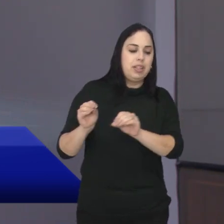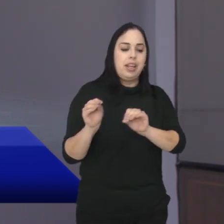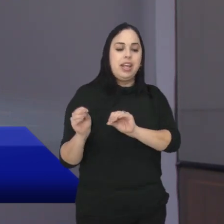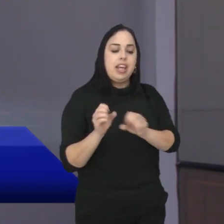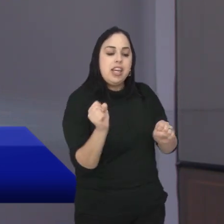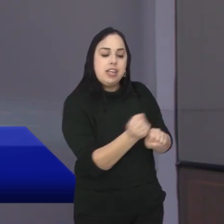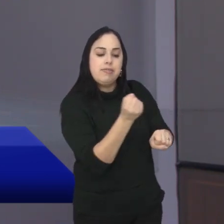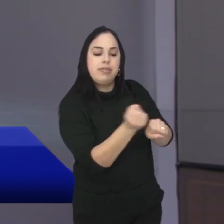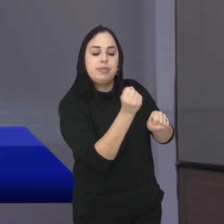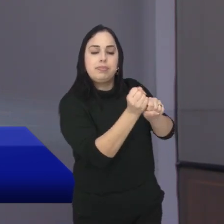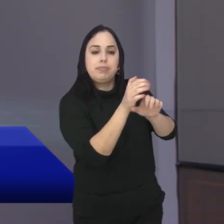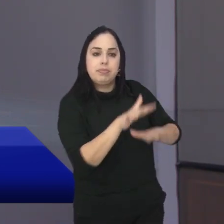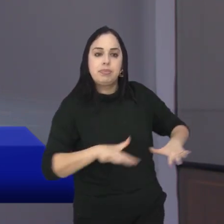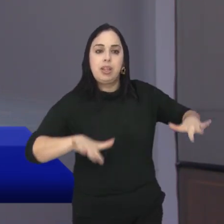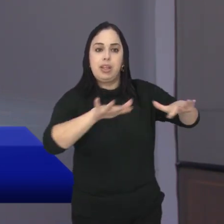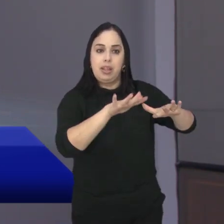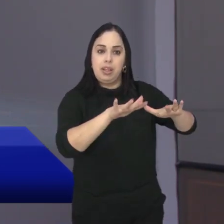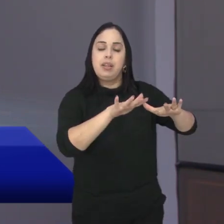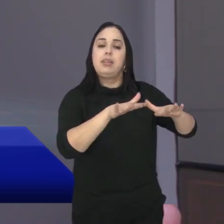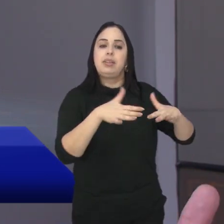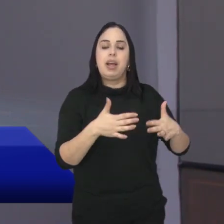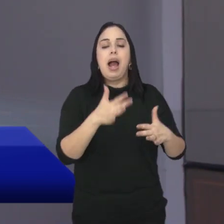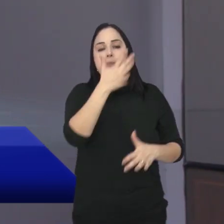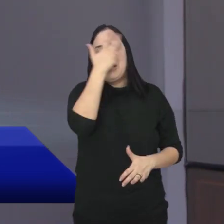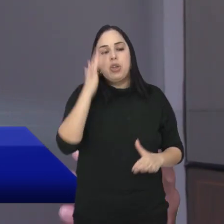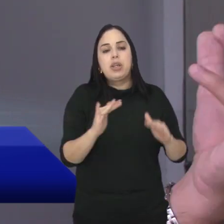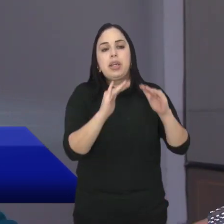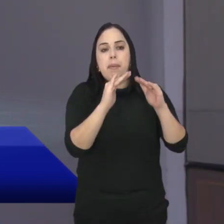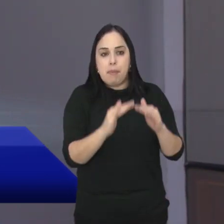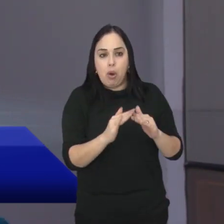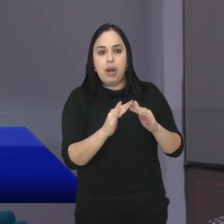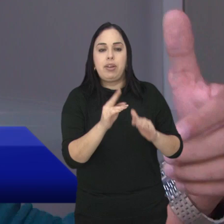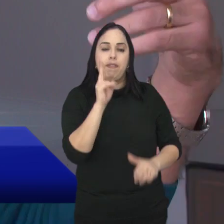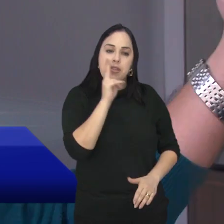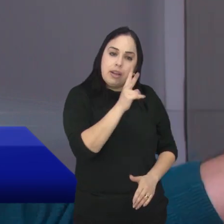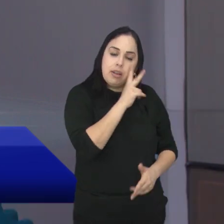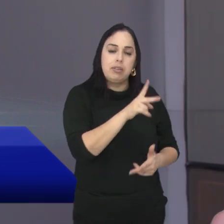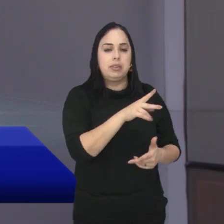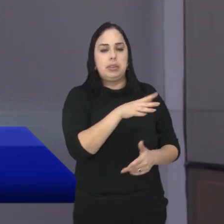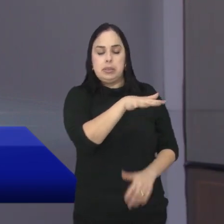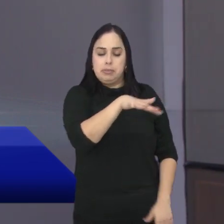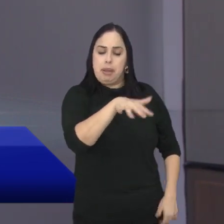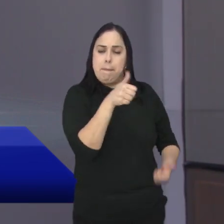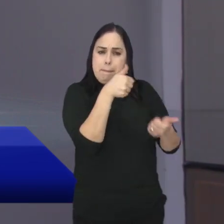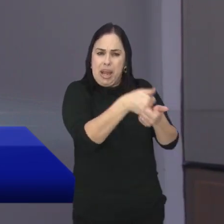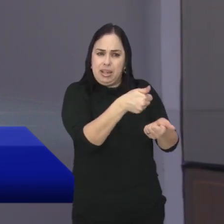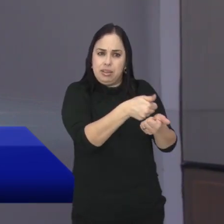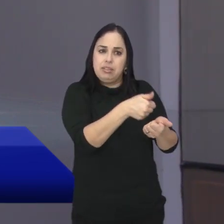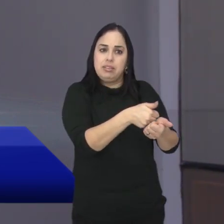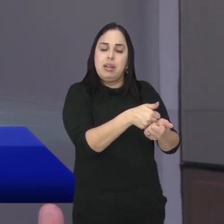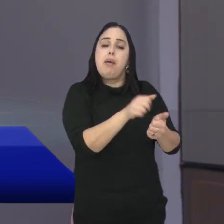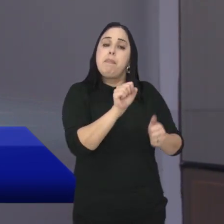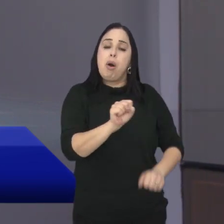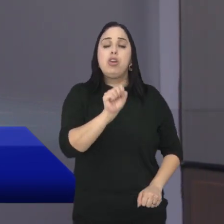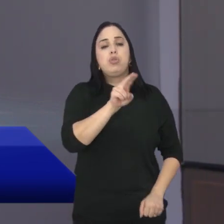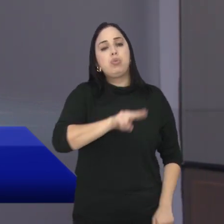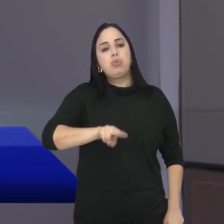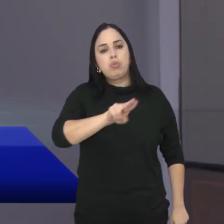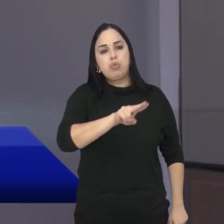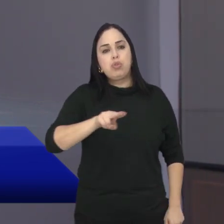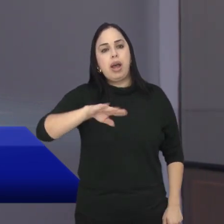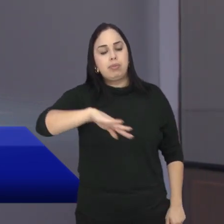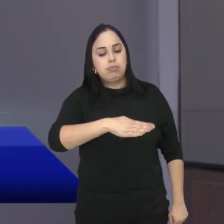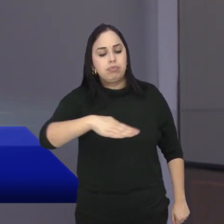para o segundo, mas a gente incorpora também o atendimento particular. Então quem mora hoje no Vista Verde, no Tatetuba, Parangaba, ele vai